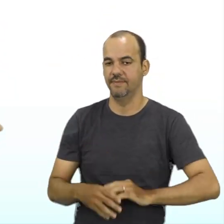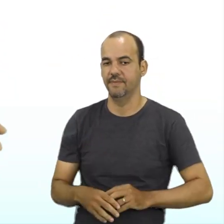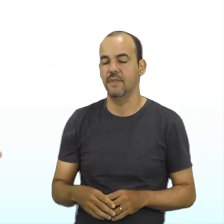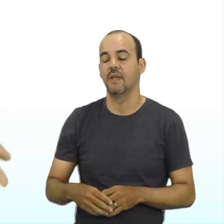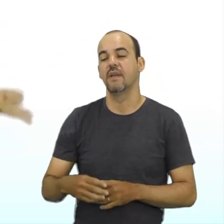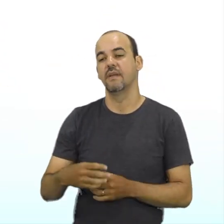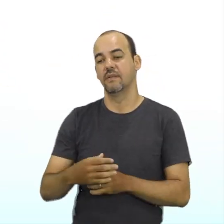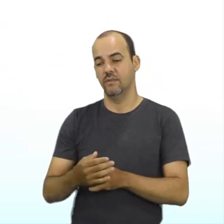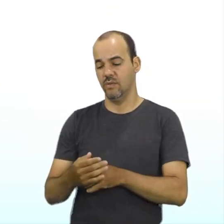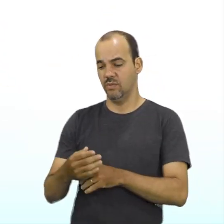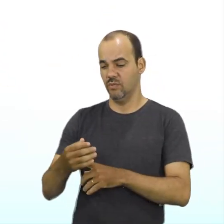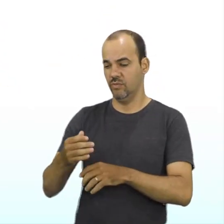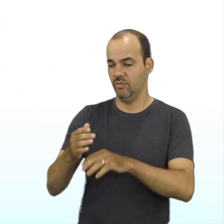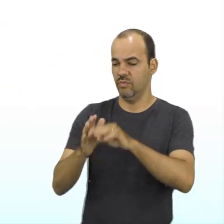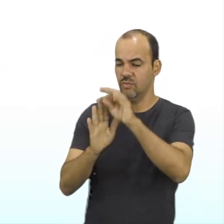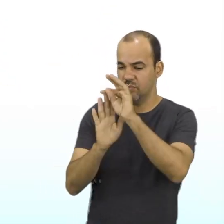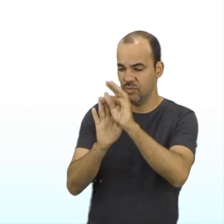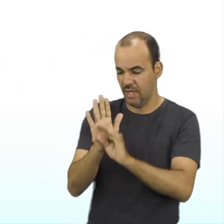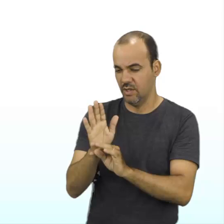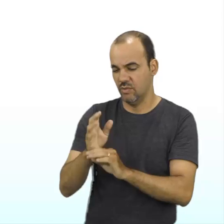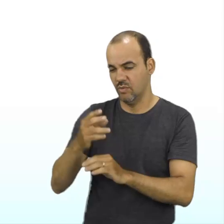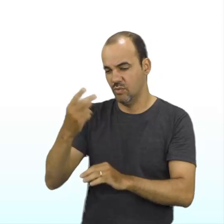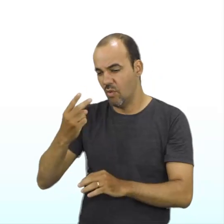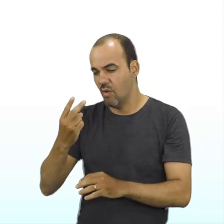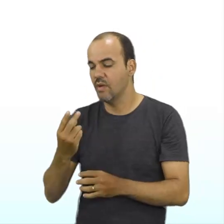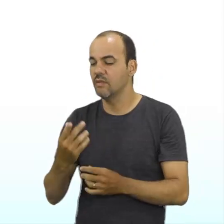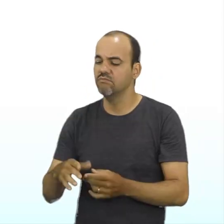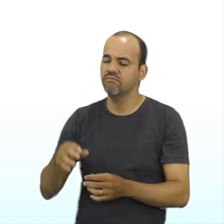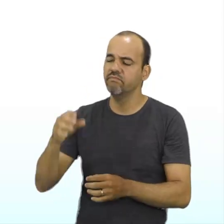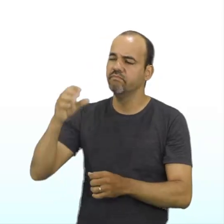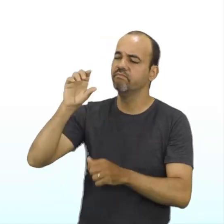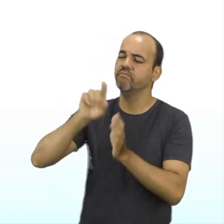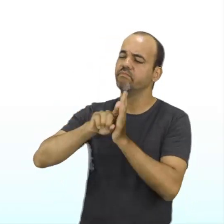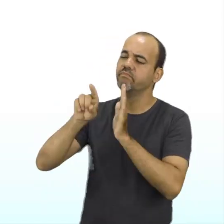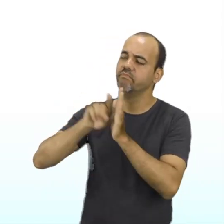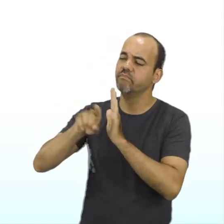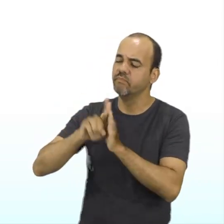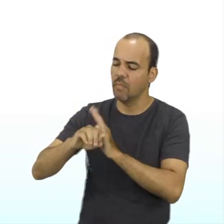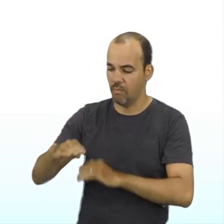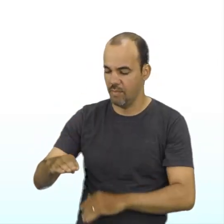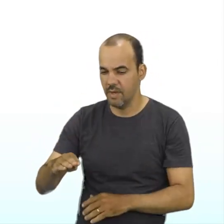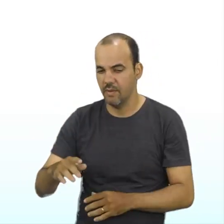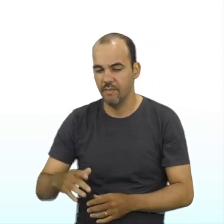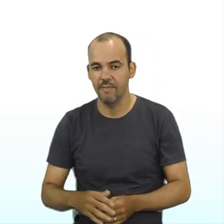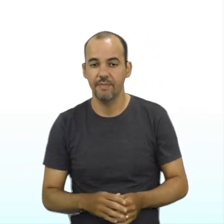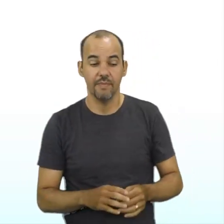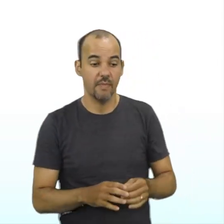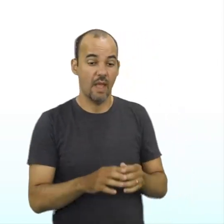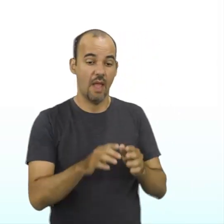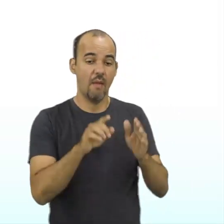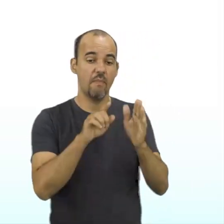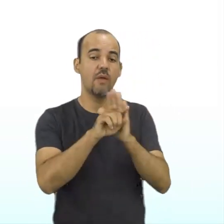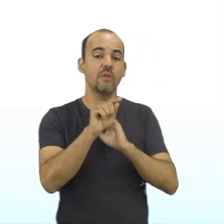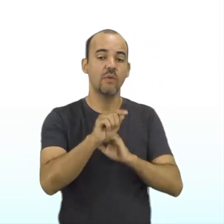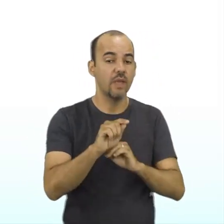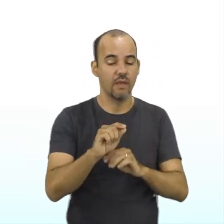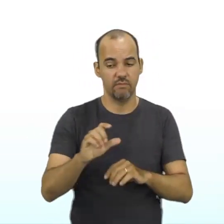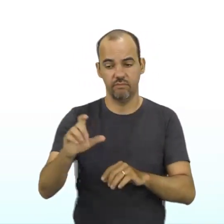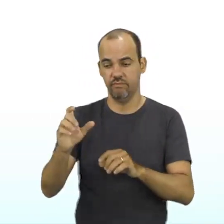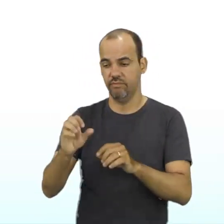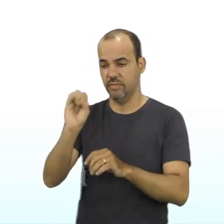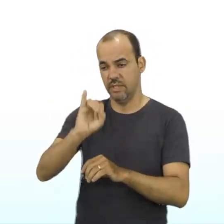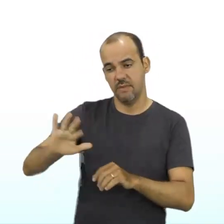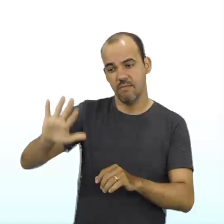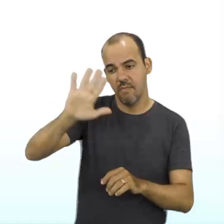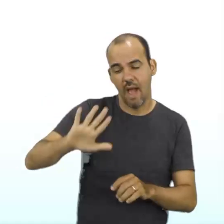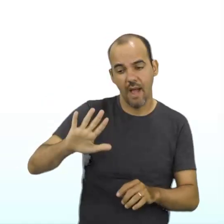muitas perguntas, porém, no que a questão pede, que é a sinopse do filme, não traz nenhuma informação a